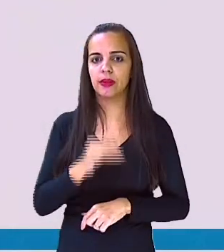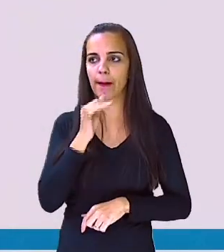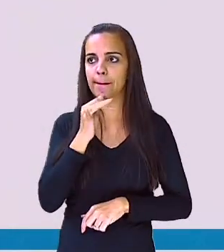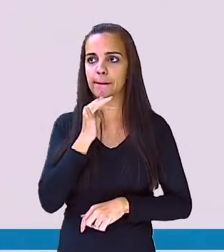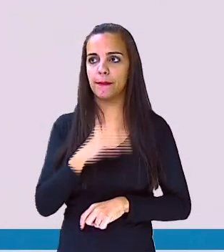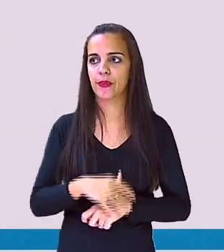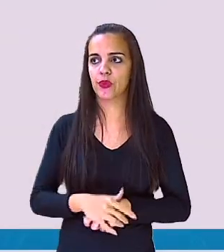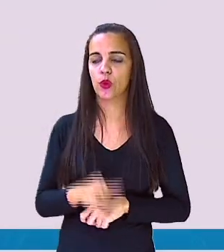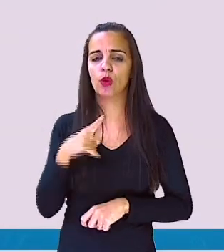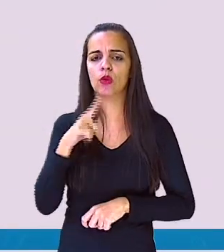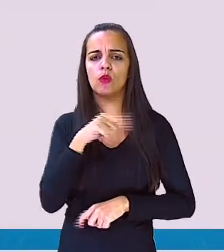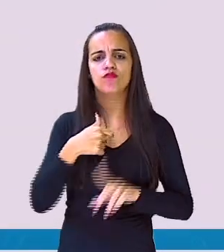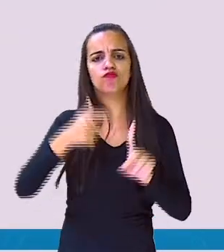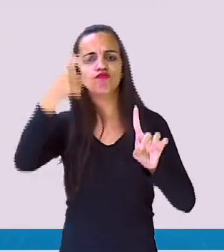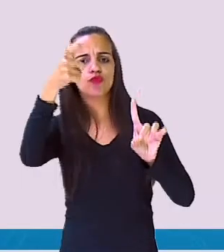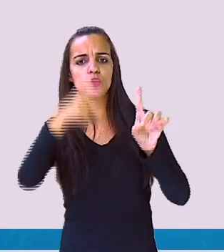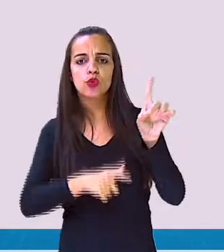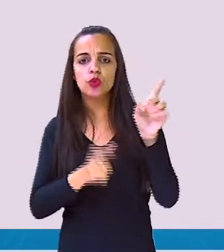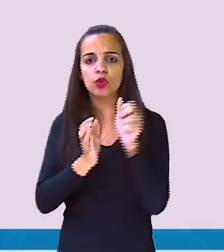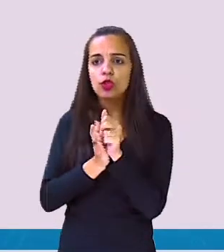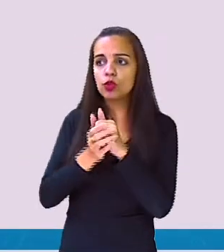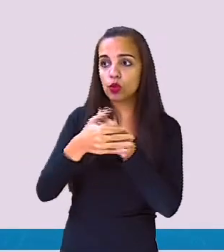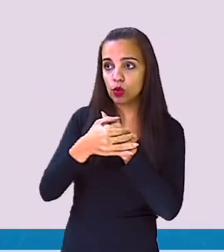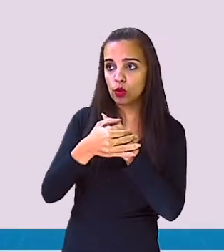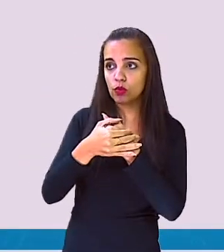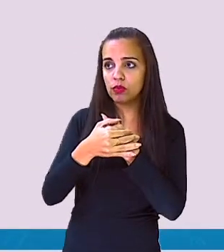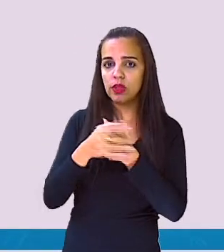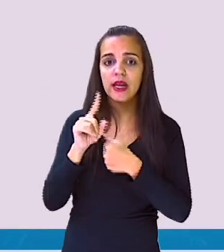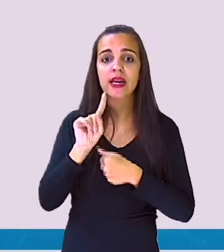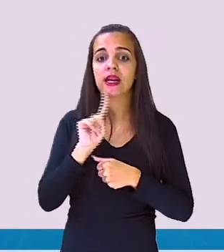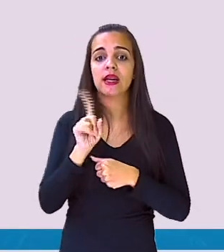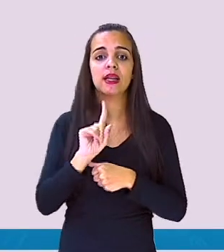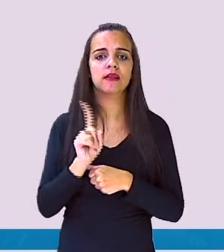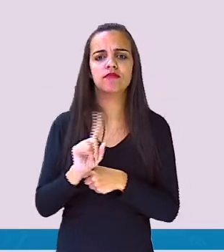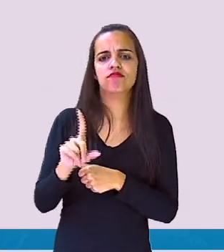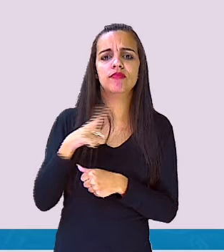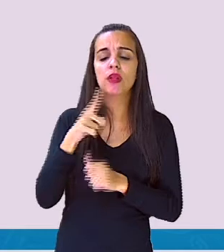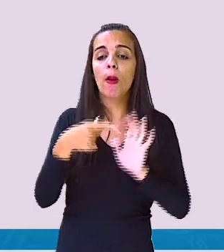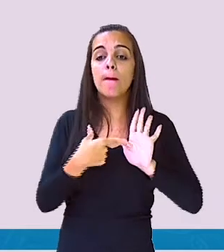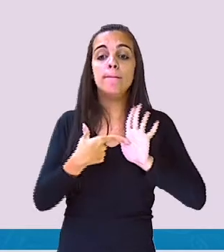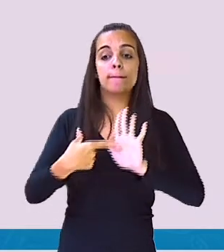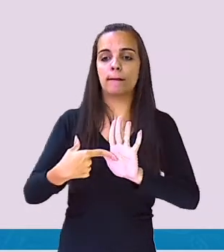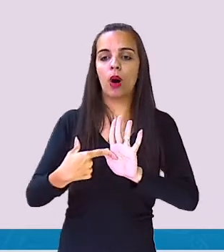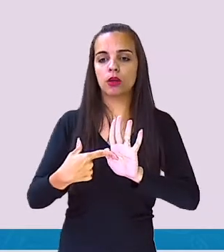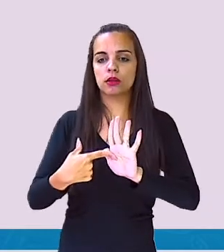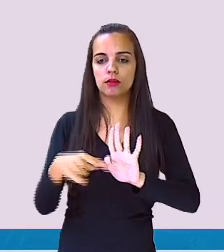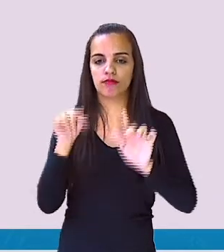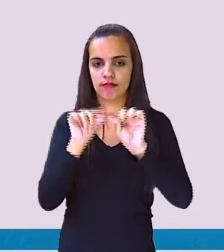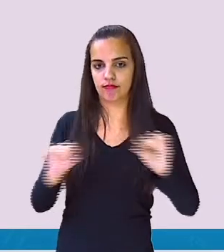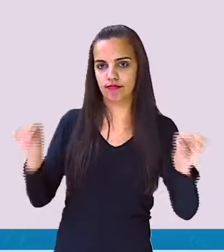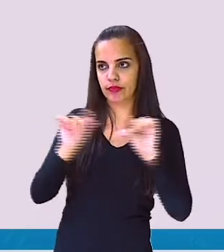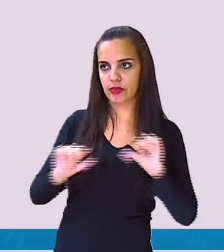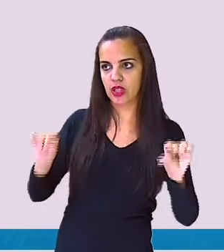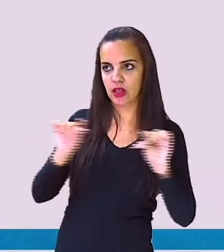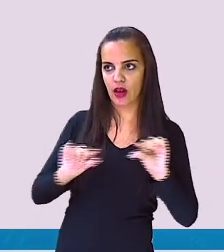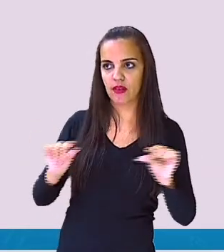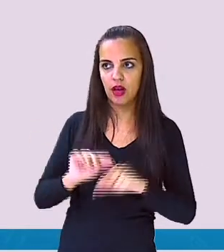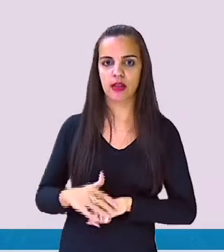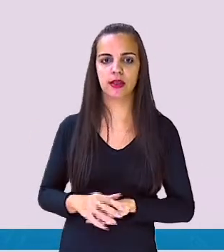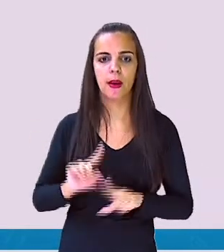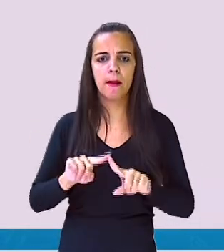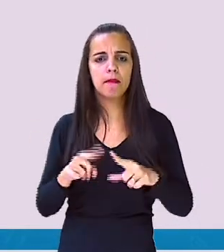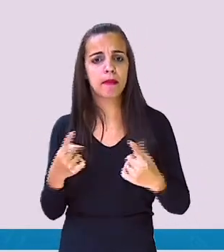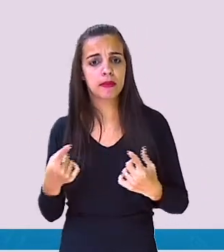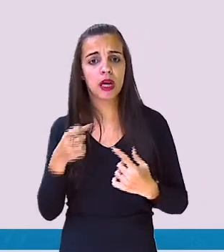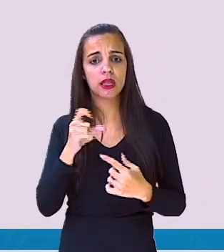Sujeito oculto, ele não está expresso na oração, ele está o quê? Escondido. Como identificar? Para ser